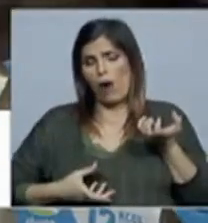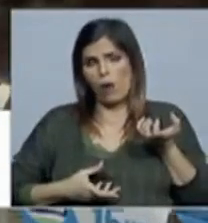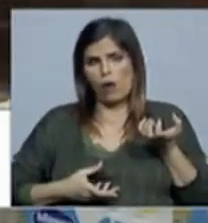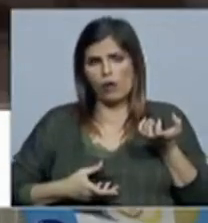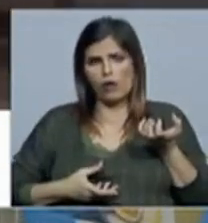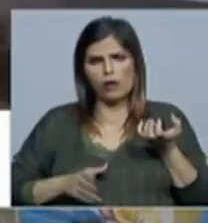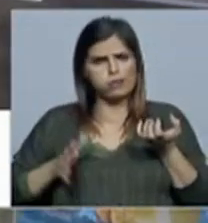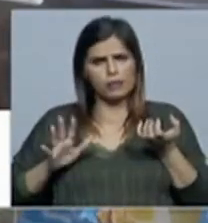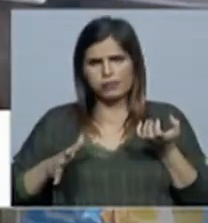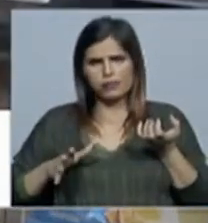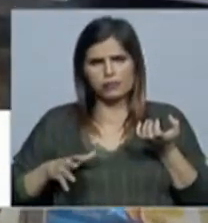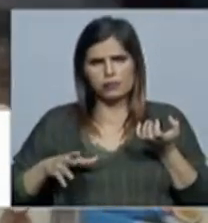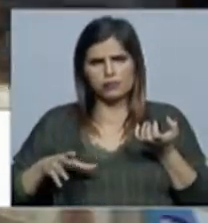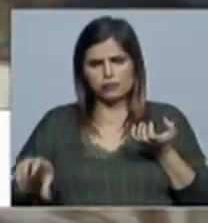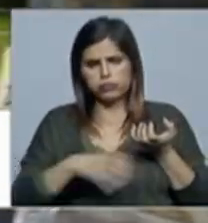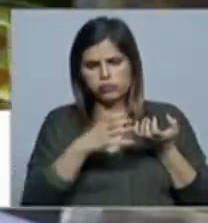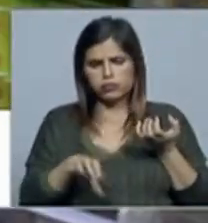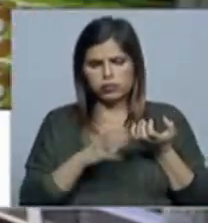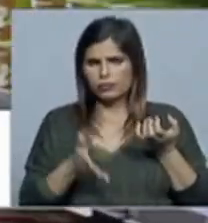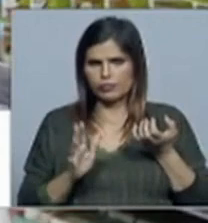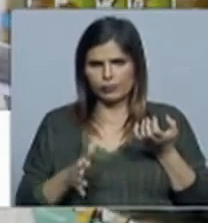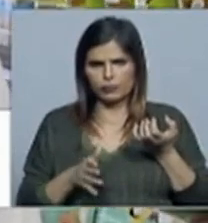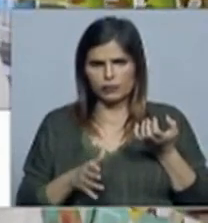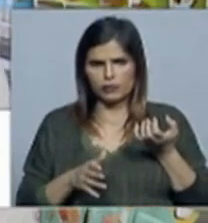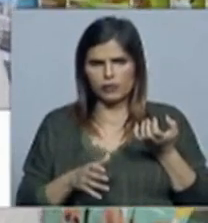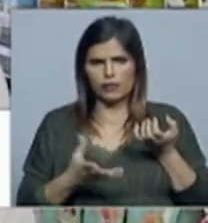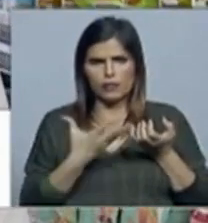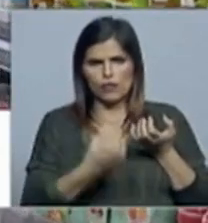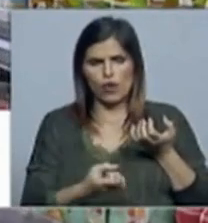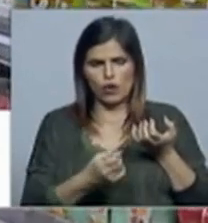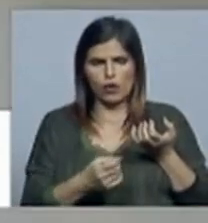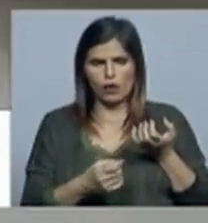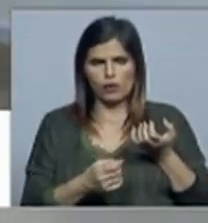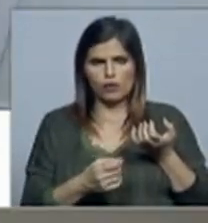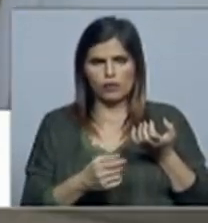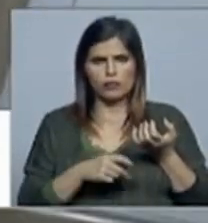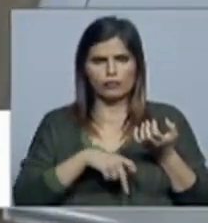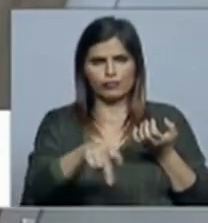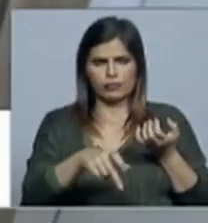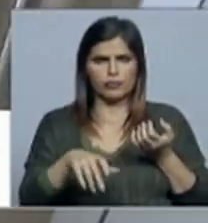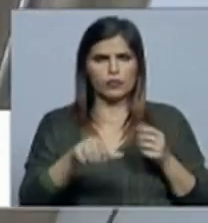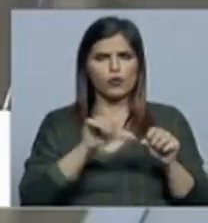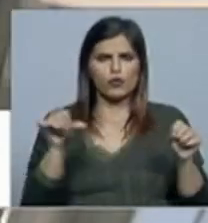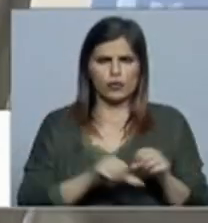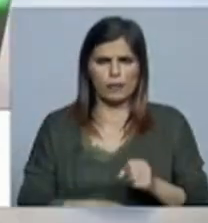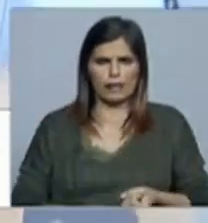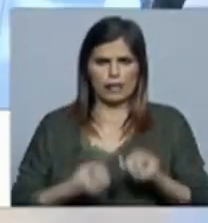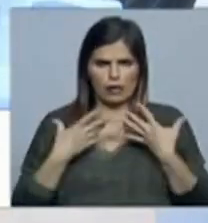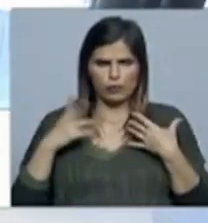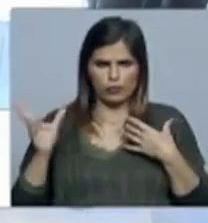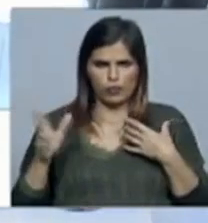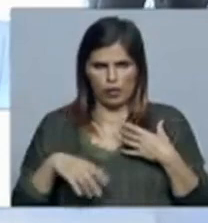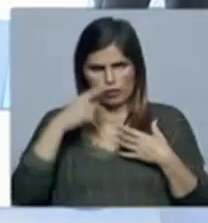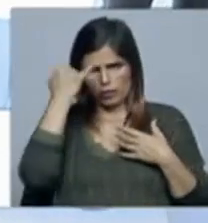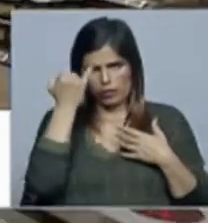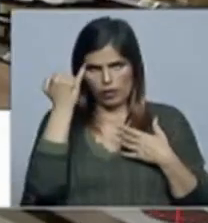não é preciso registá-los. A cobrança é feita no cartão logo que passa a porta. O sistema foi criado em Portugal,